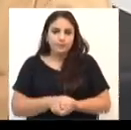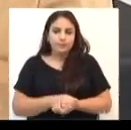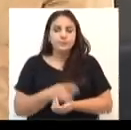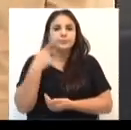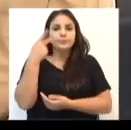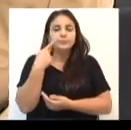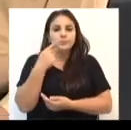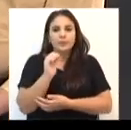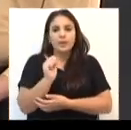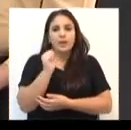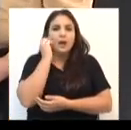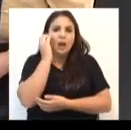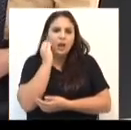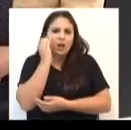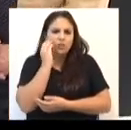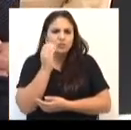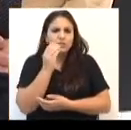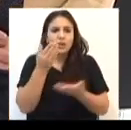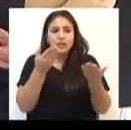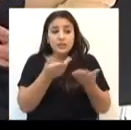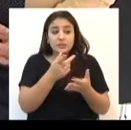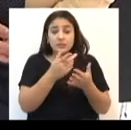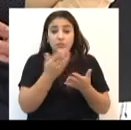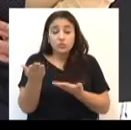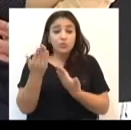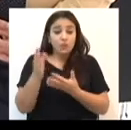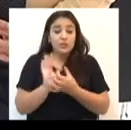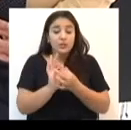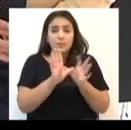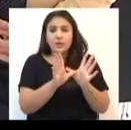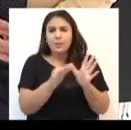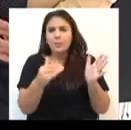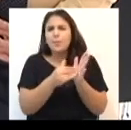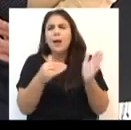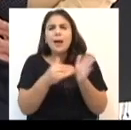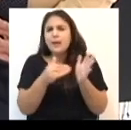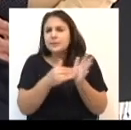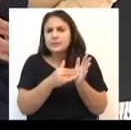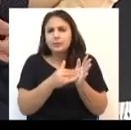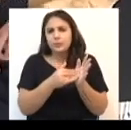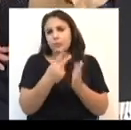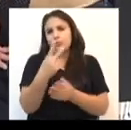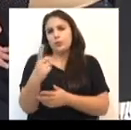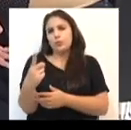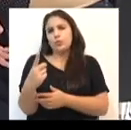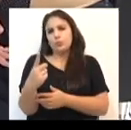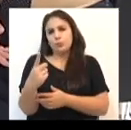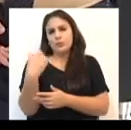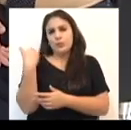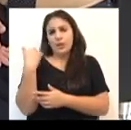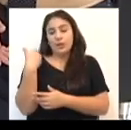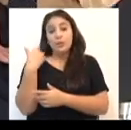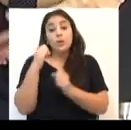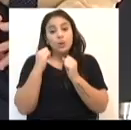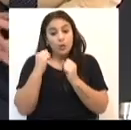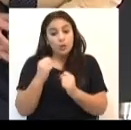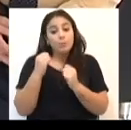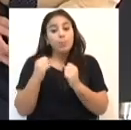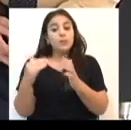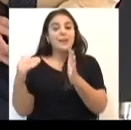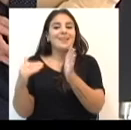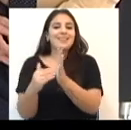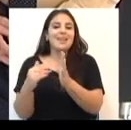Vereadora Cláudia, então, atualmente, esses jovens eles são liberados com, no máximo, 21 anos. A pena, então, vai ser aumentada aí para